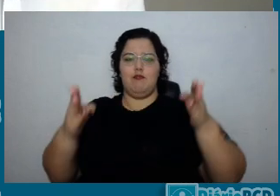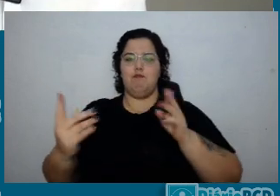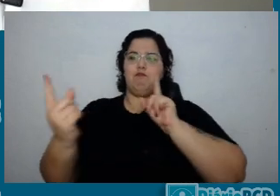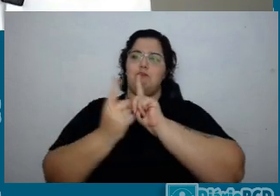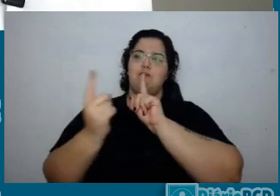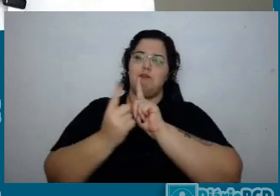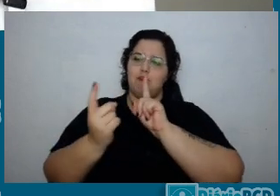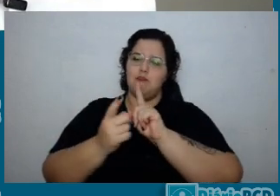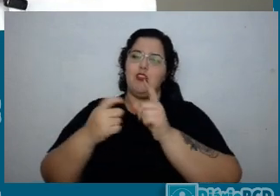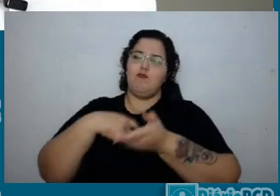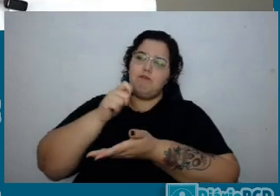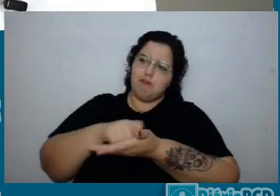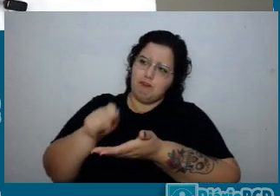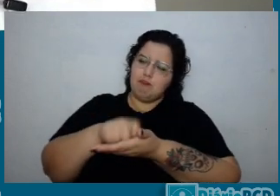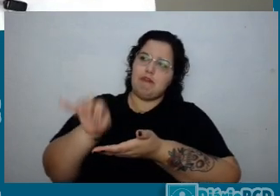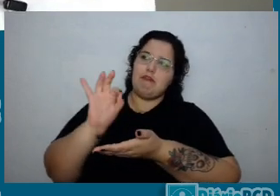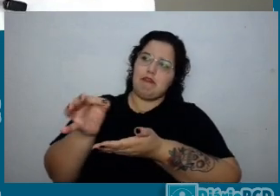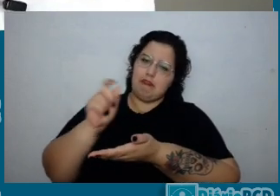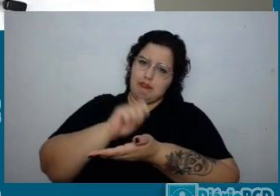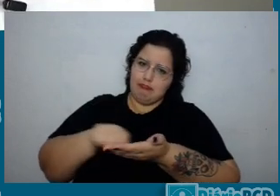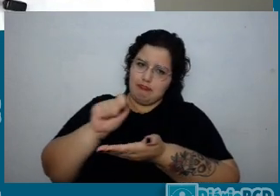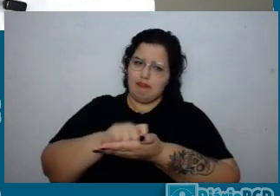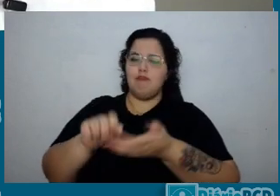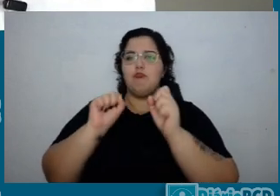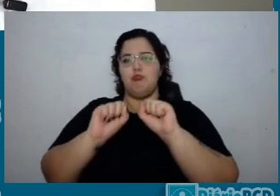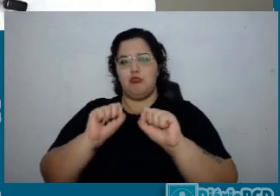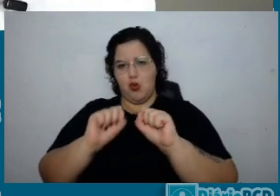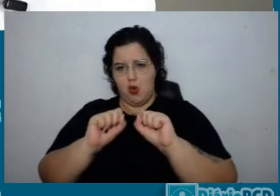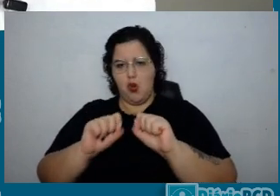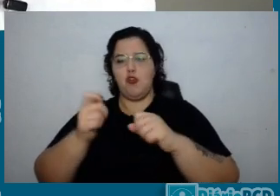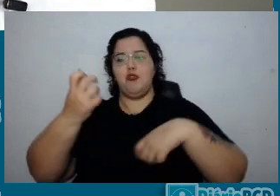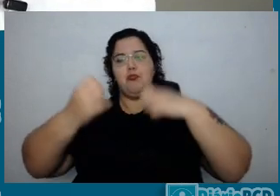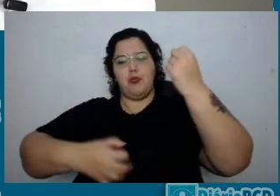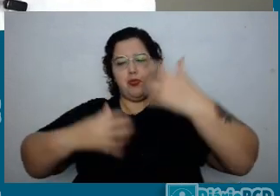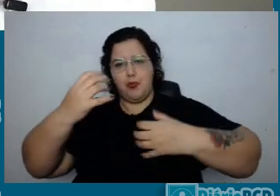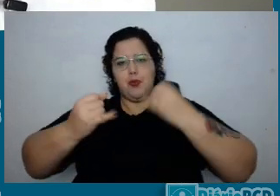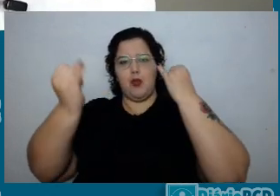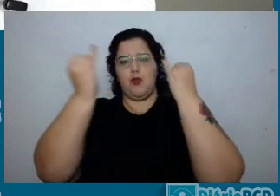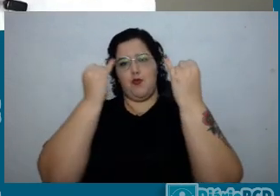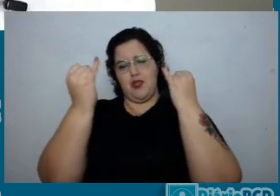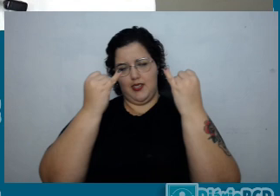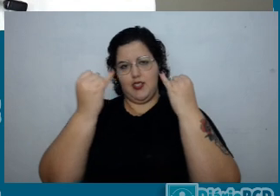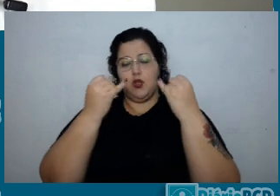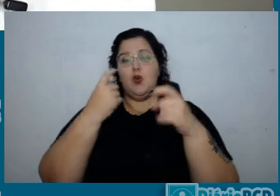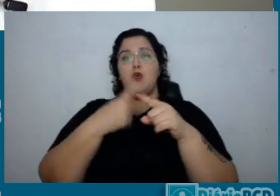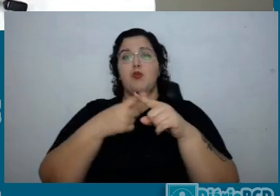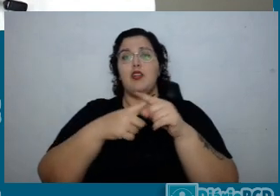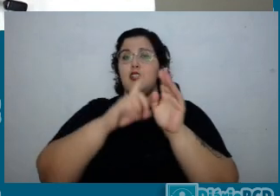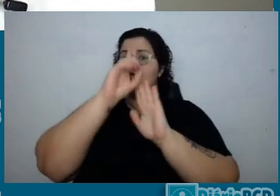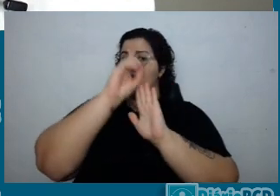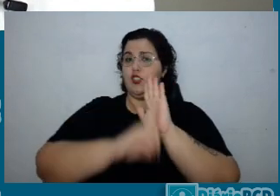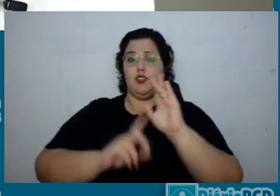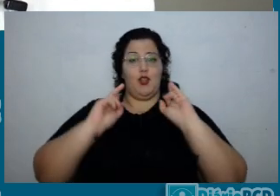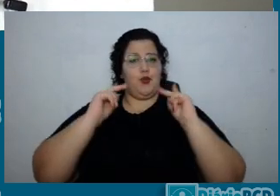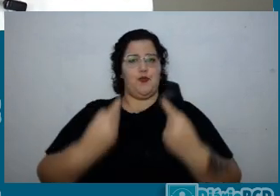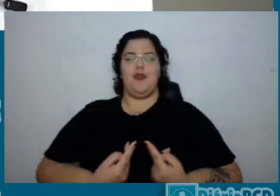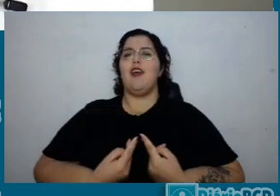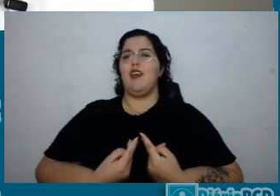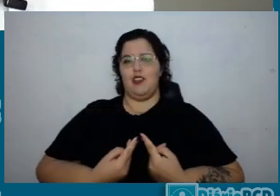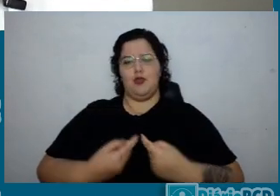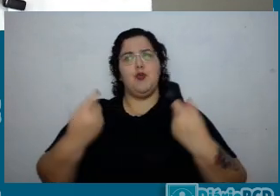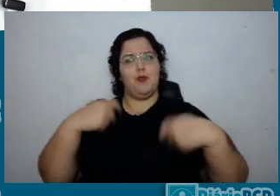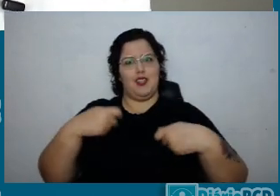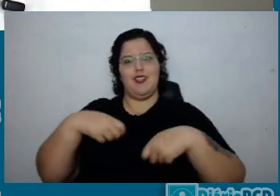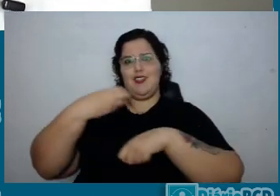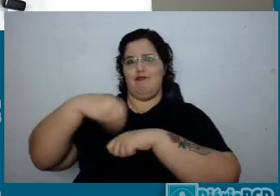né, ouvindo, registrando e buscando encaminhar e também informar, né? Porque eu acho que direitos humanos a gente precisa